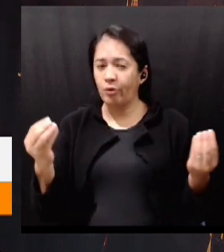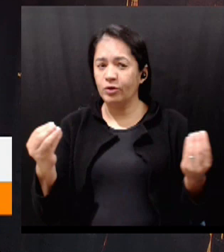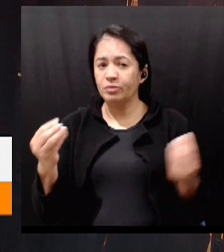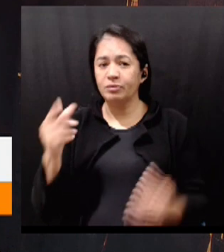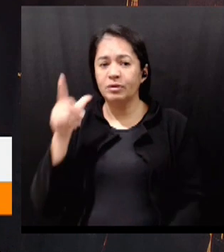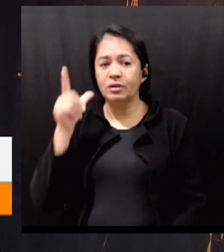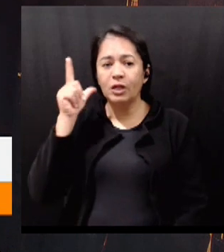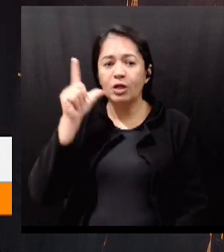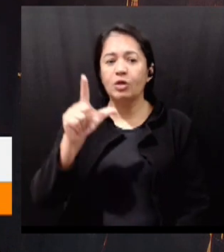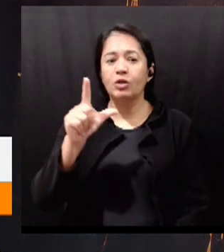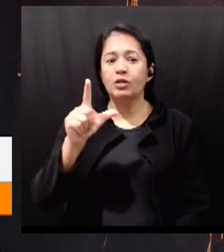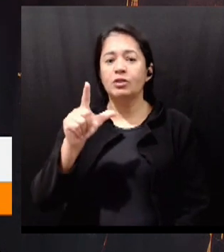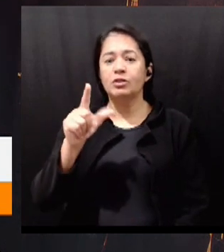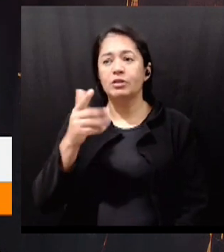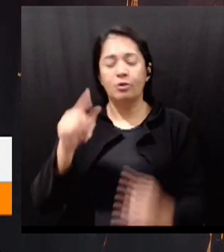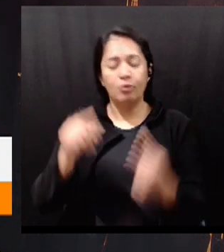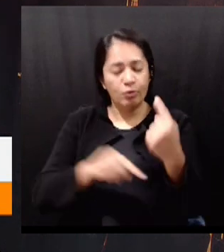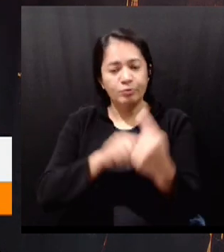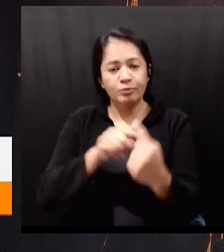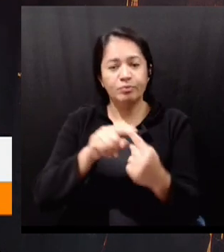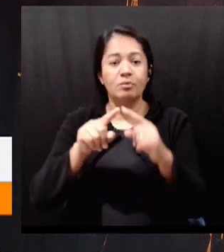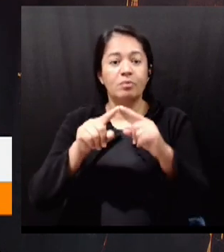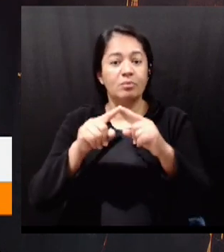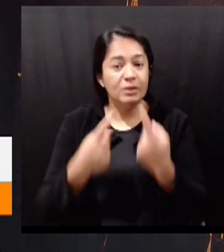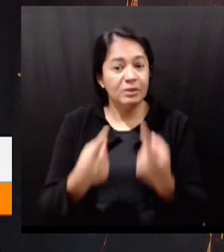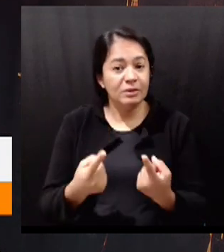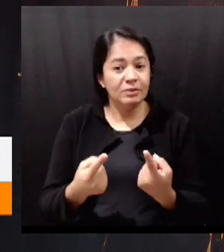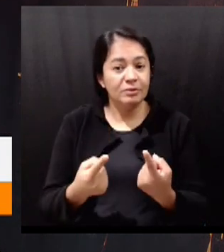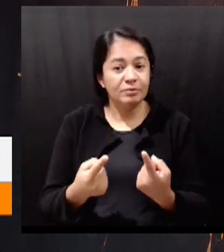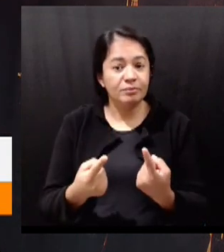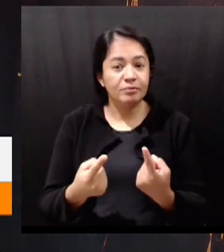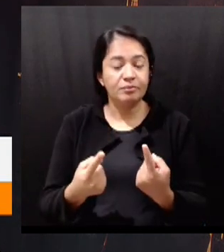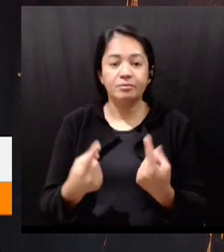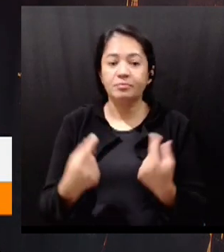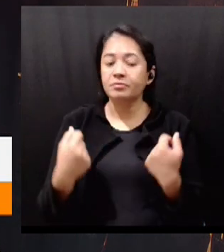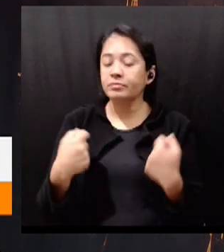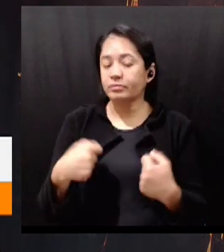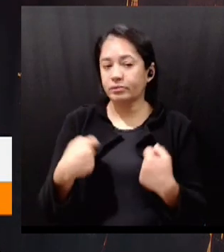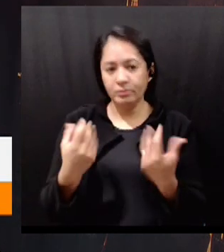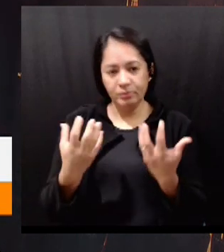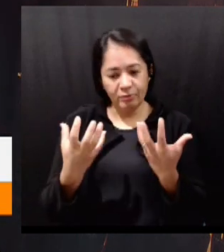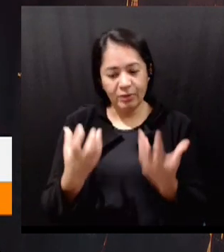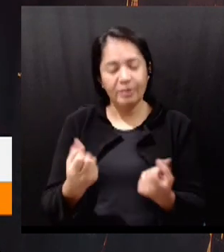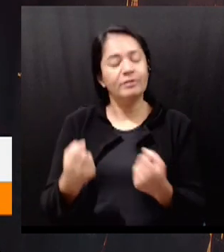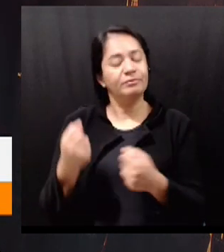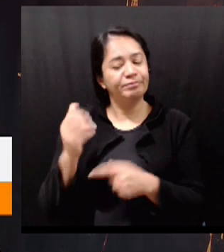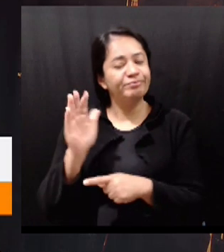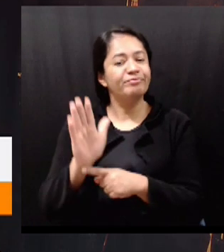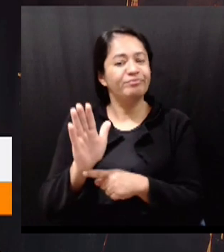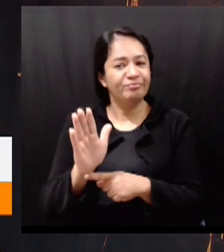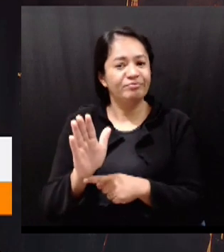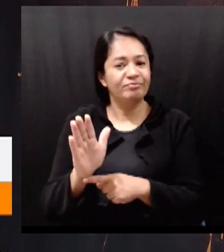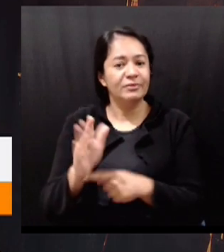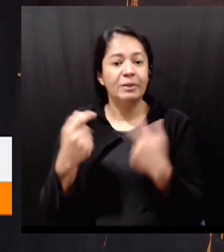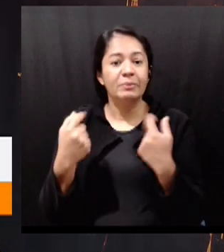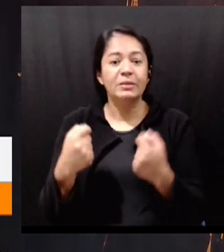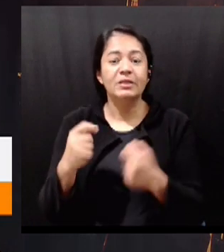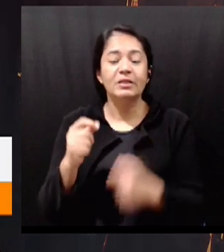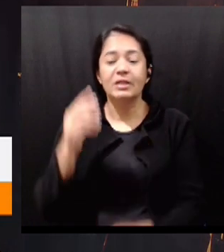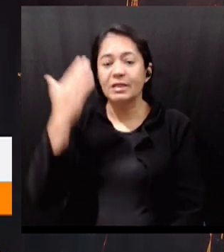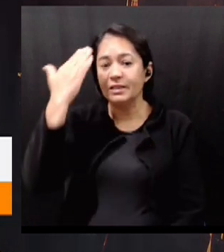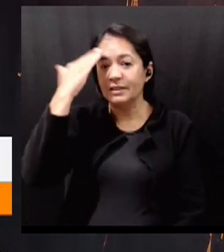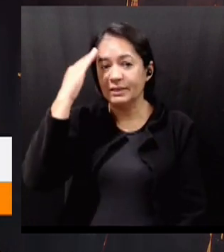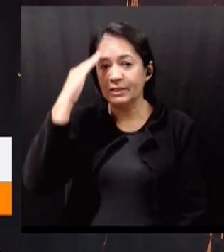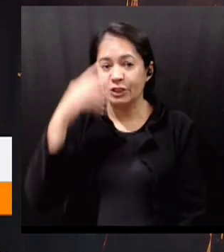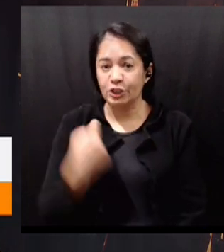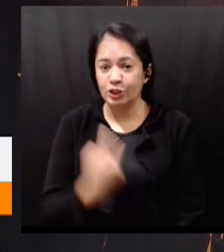meta, mas a gente precisa aceitar ajuda, a gente precisa entender que nós não precisamos